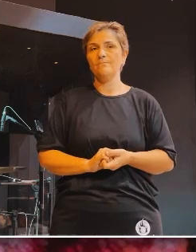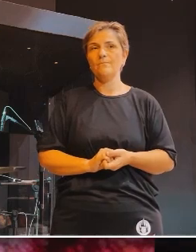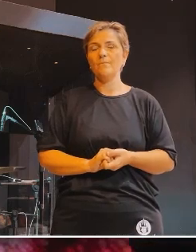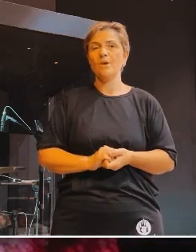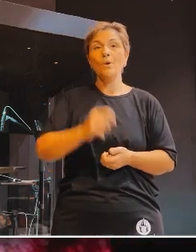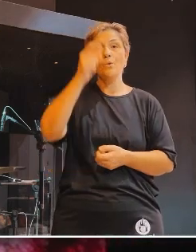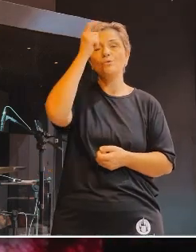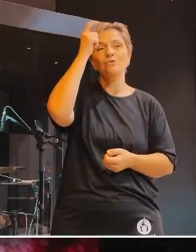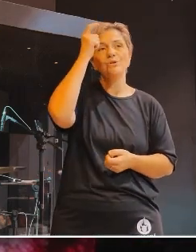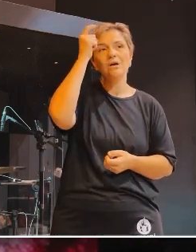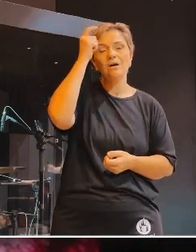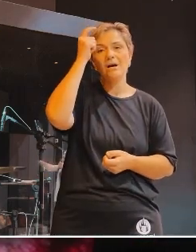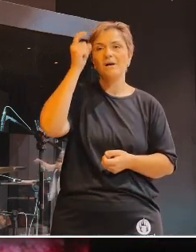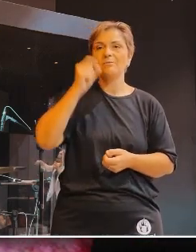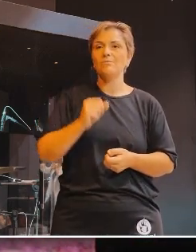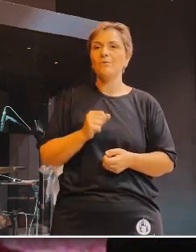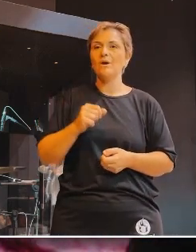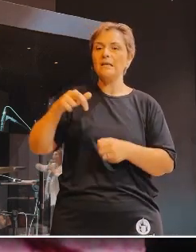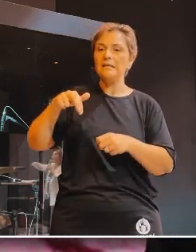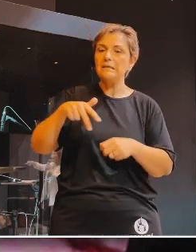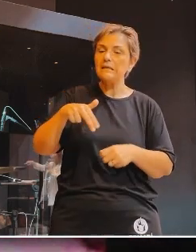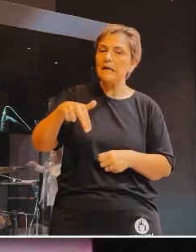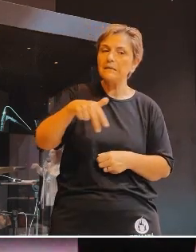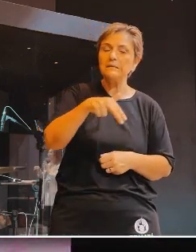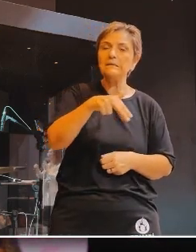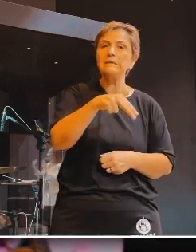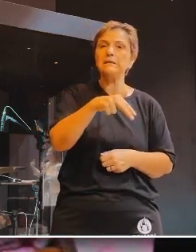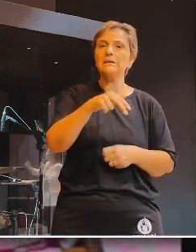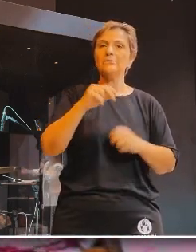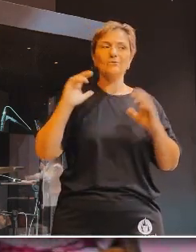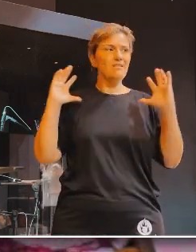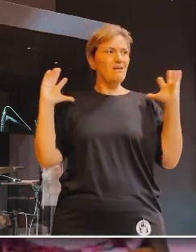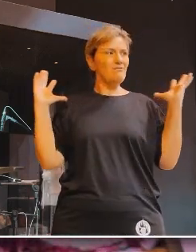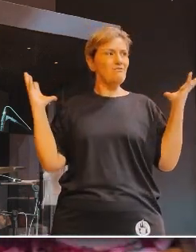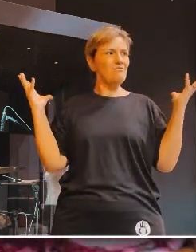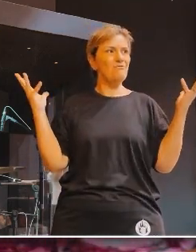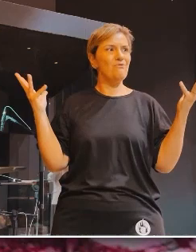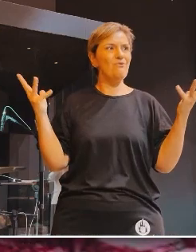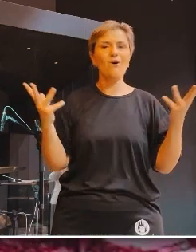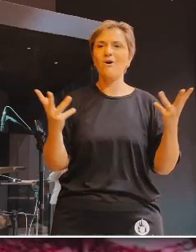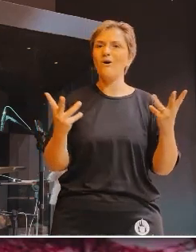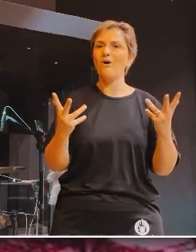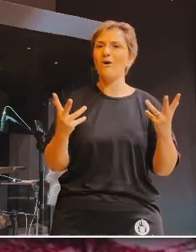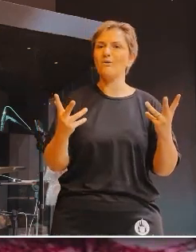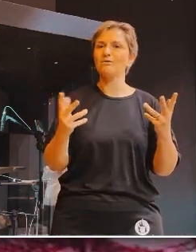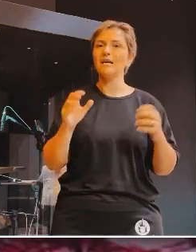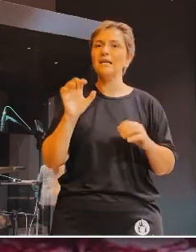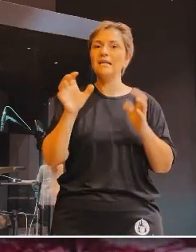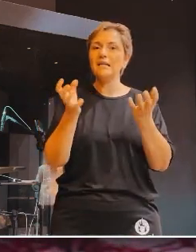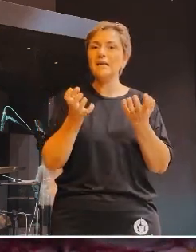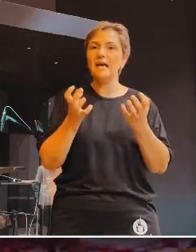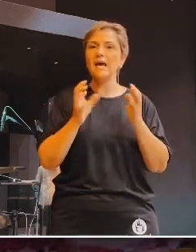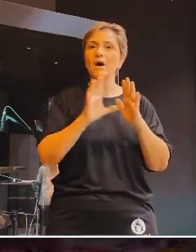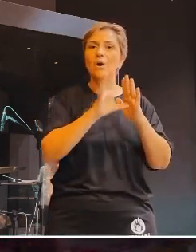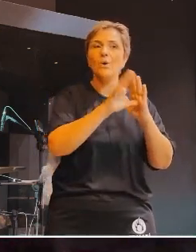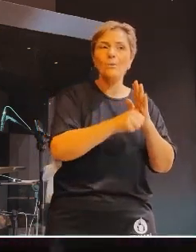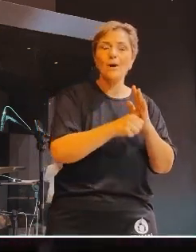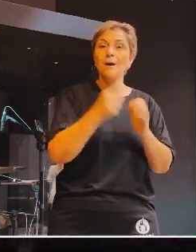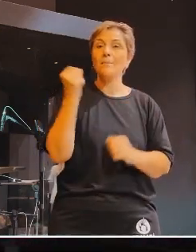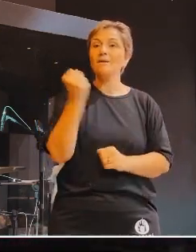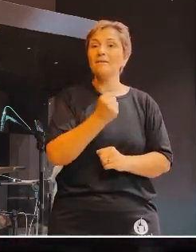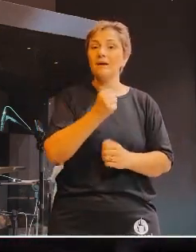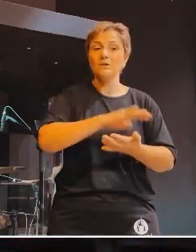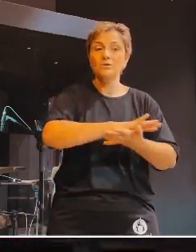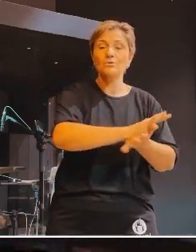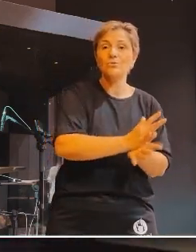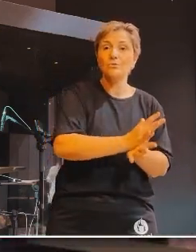O diabo está andando como ao teu redor, buscando a quem tragar. Ele veio roubar, matar e destruir. E